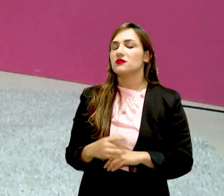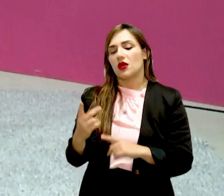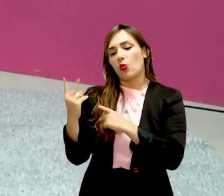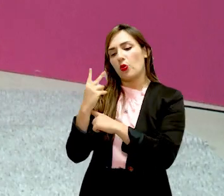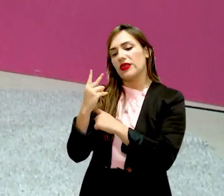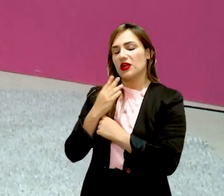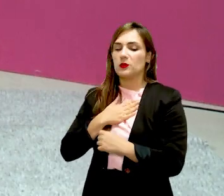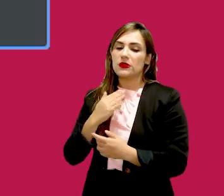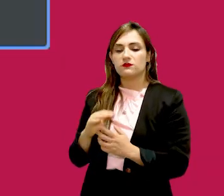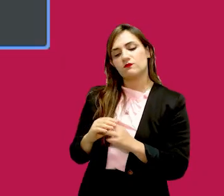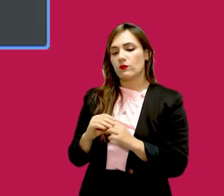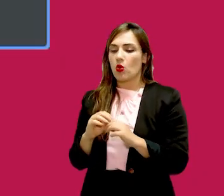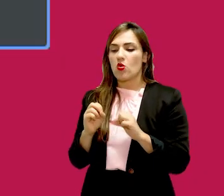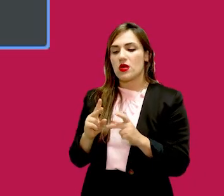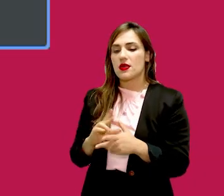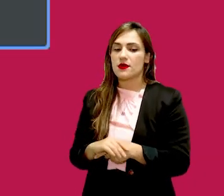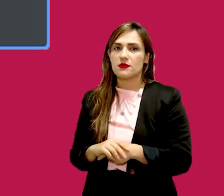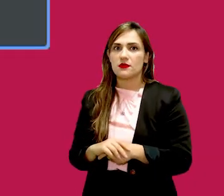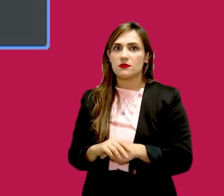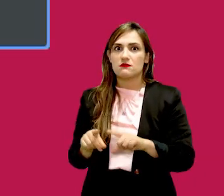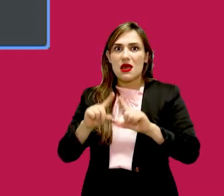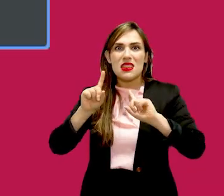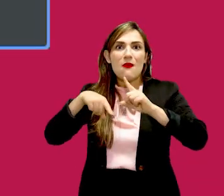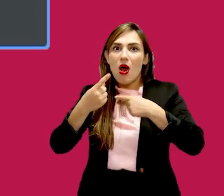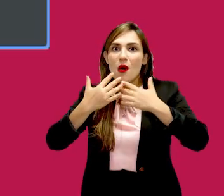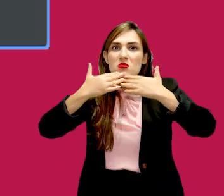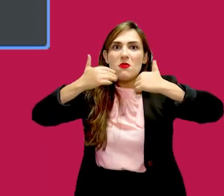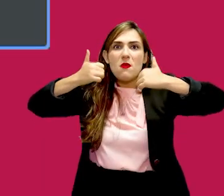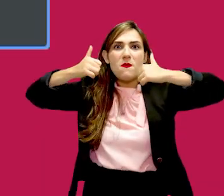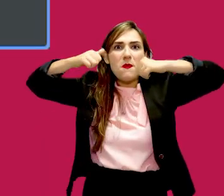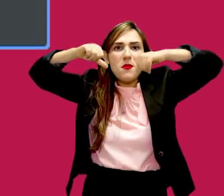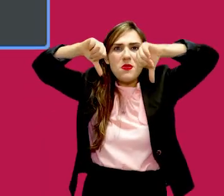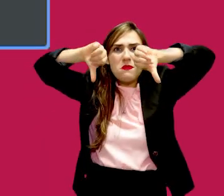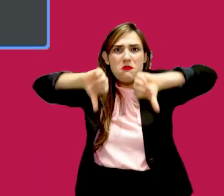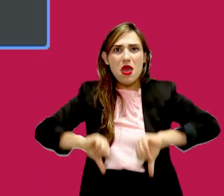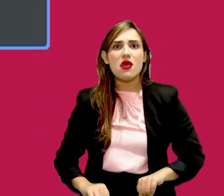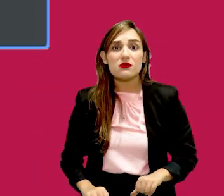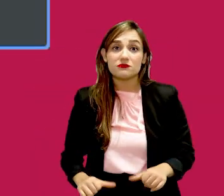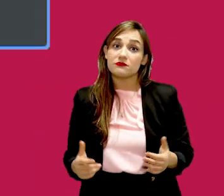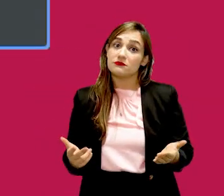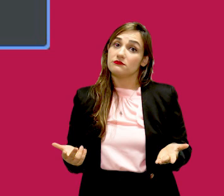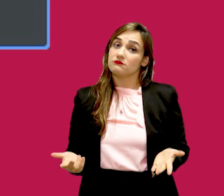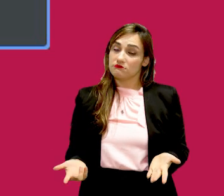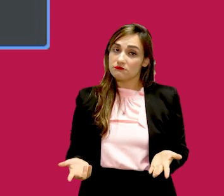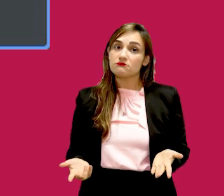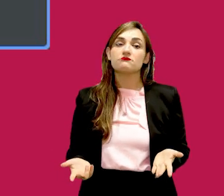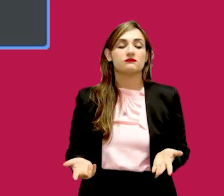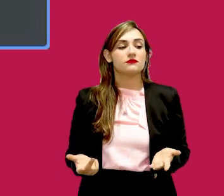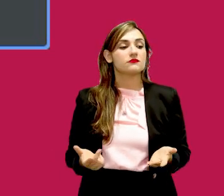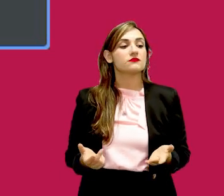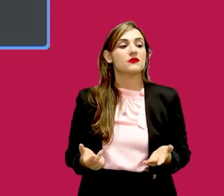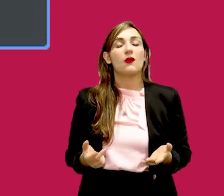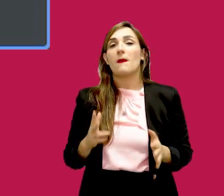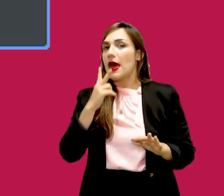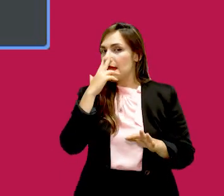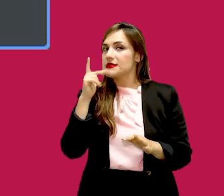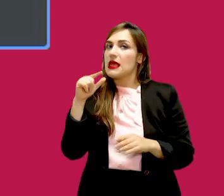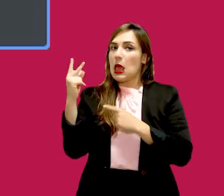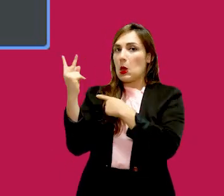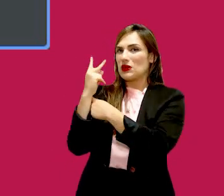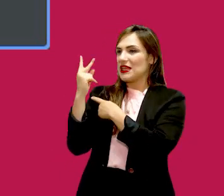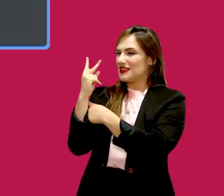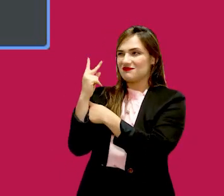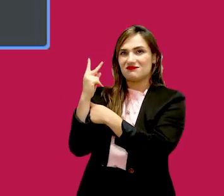ela vai, a gente vê, ampliando, né? E cuidado em termos, né, ele passa a ser